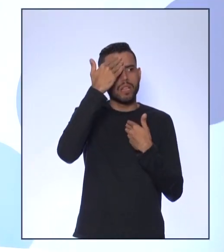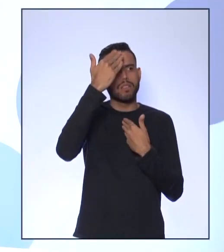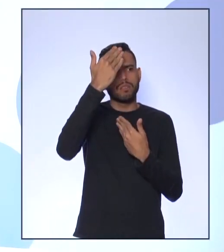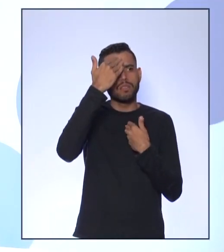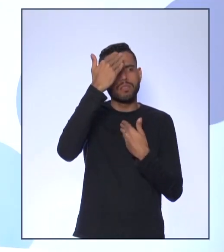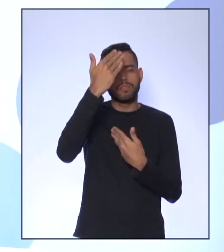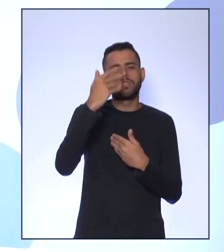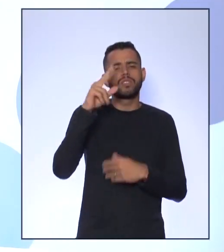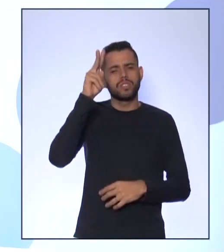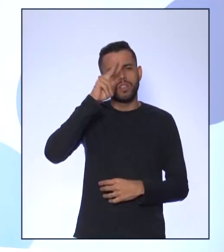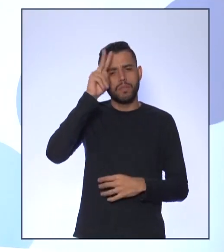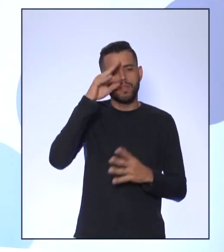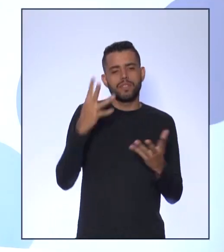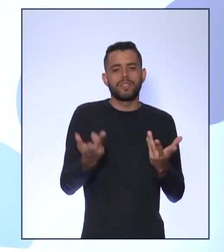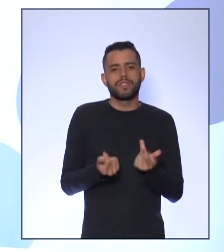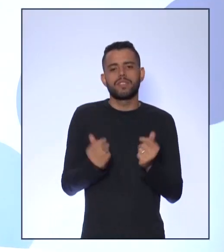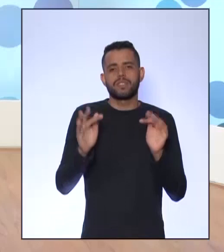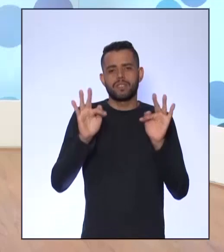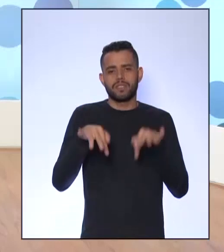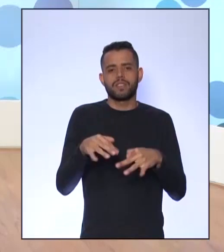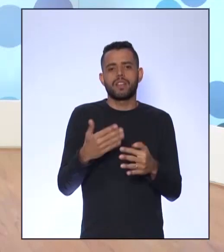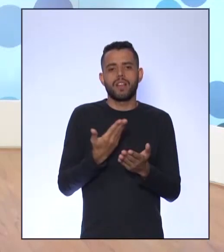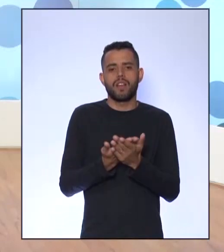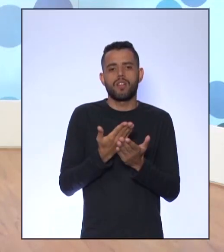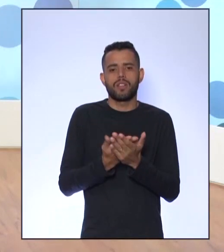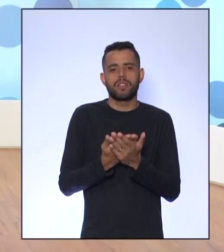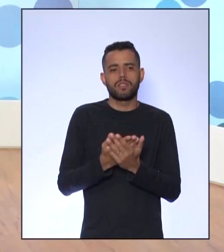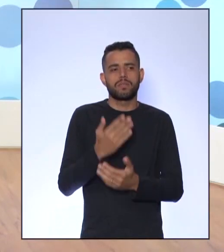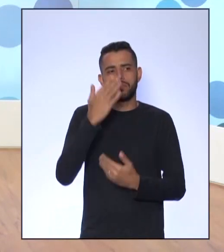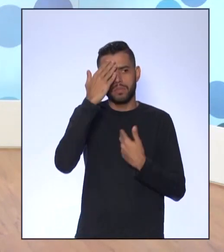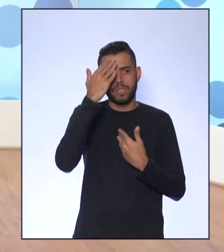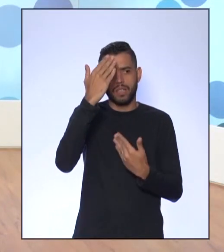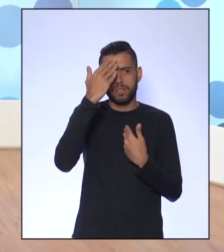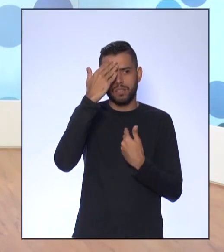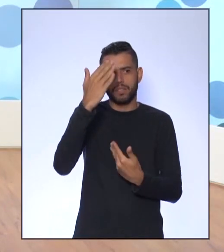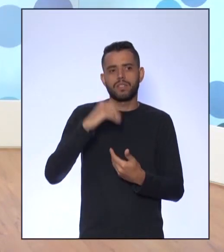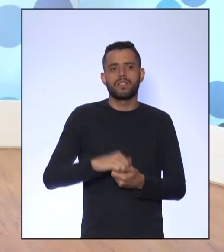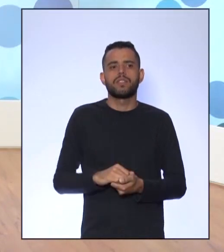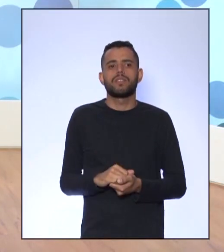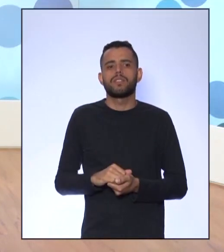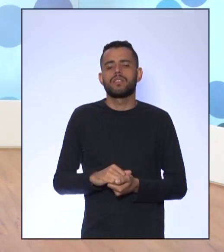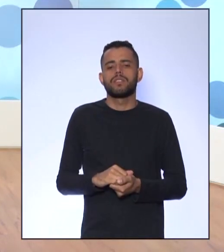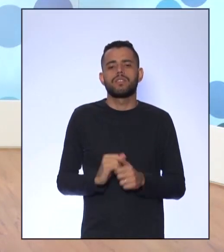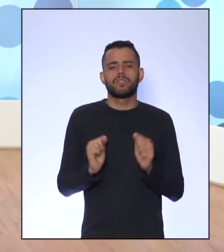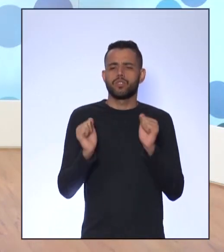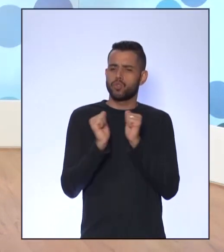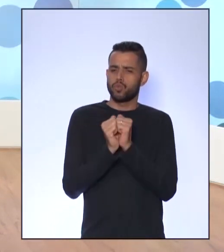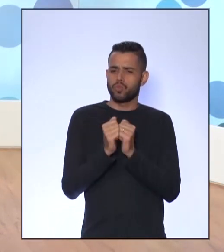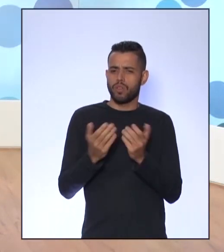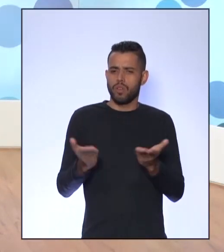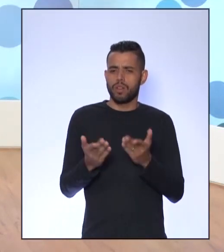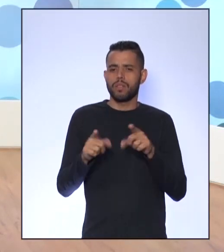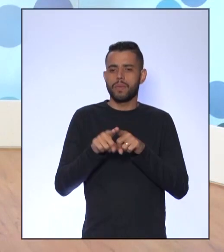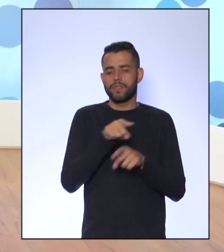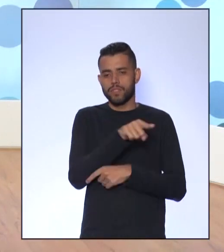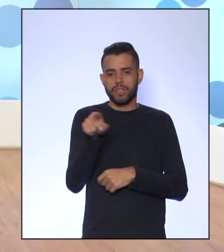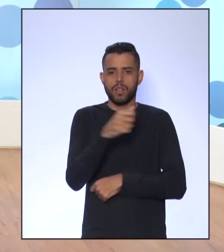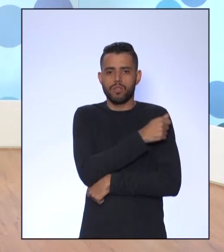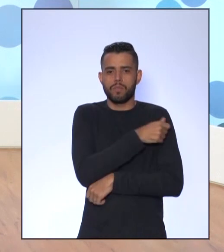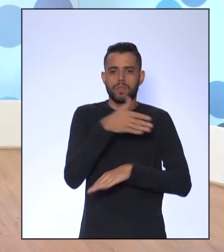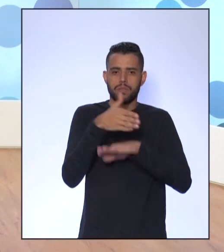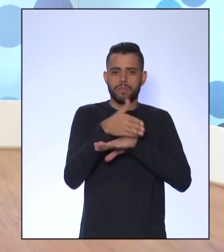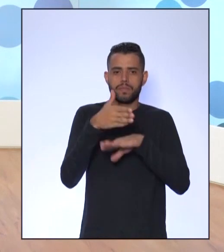história maravilhosa, a gente encerra a nossa aula. Professora, muito obrigado por estar aqui conosco. E muito obrigado a você, aluno, por participar da nossa